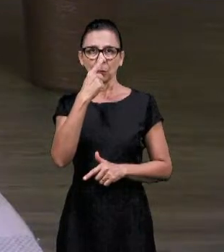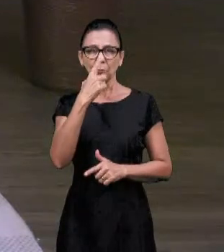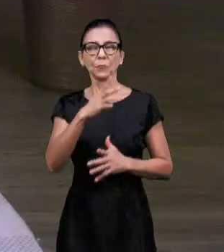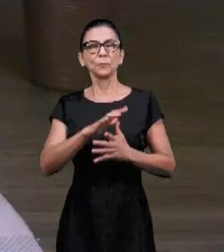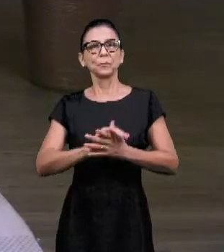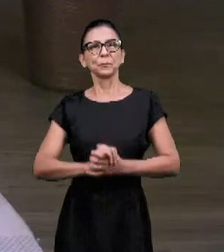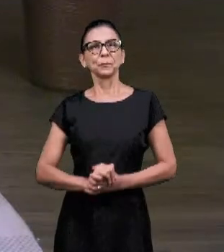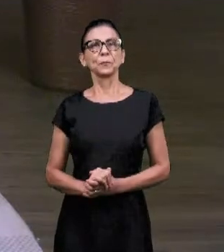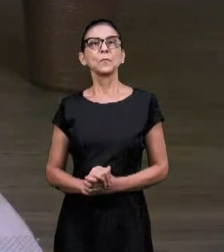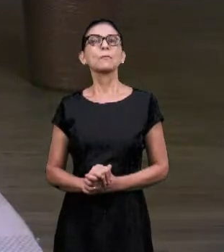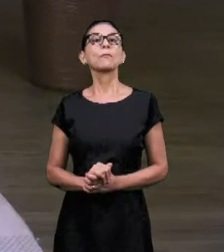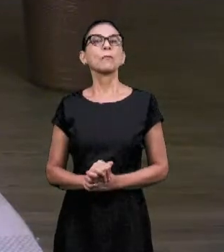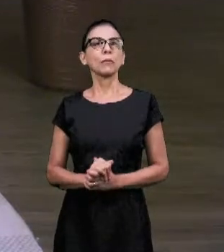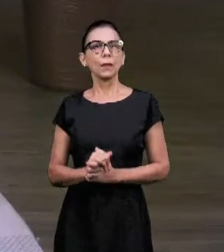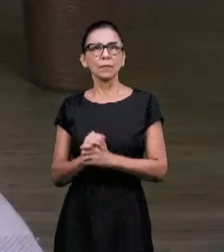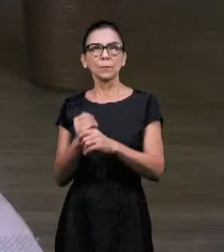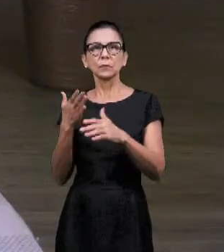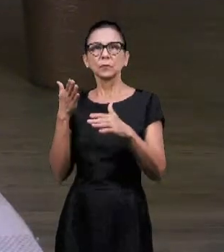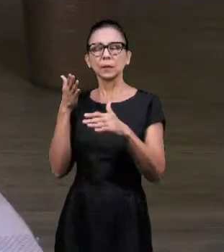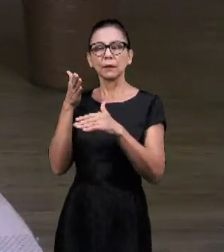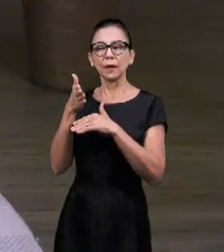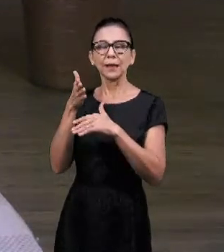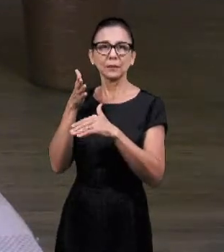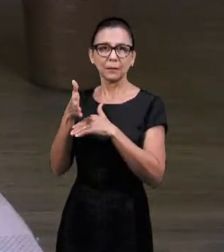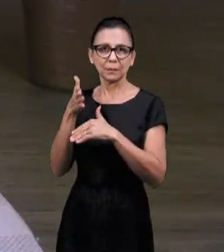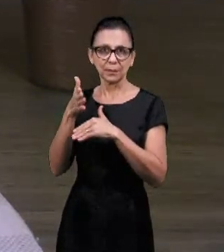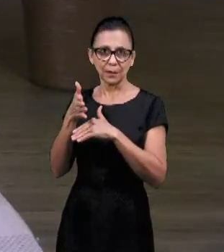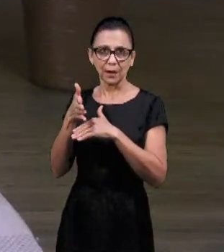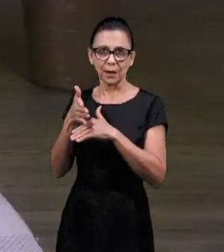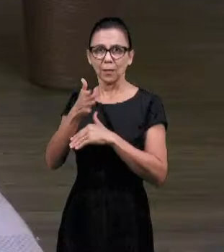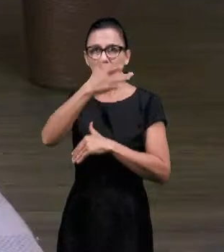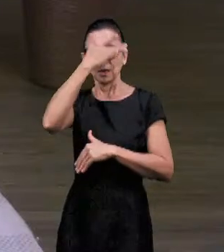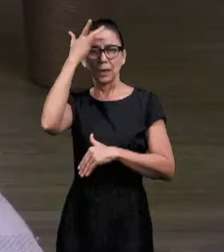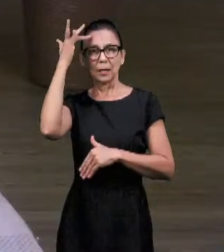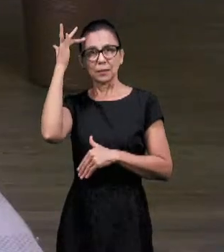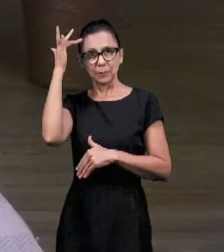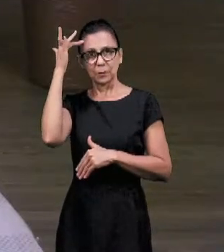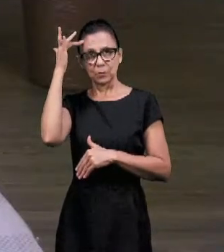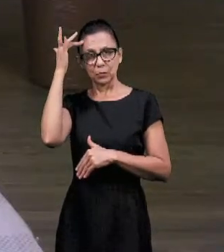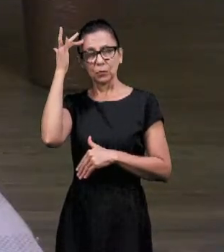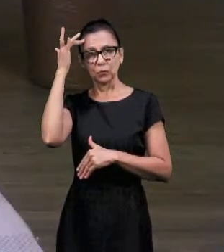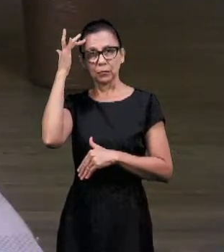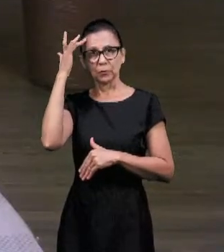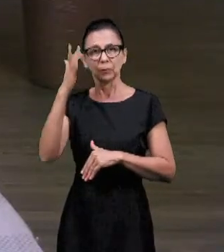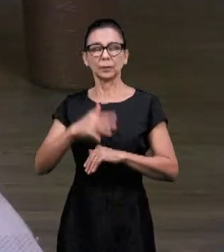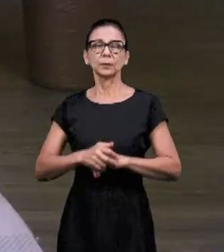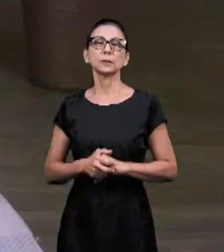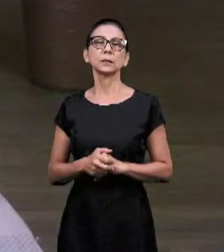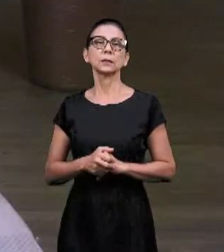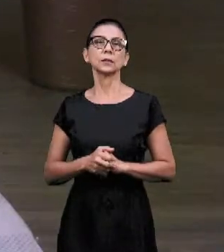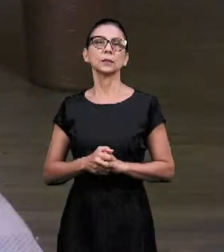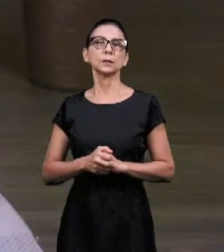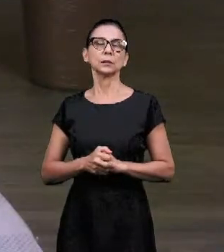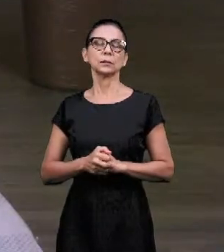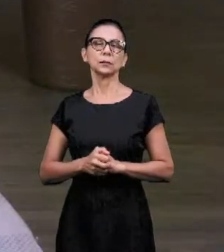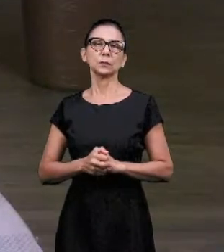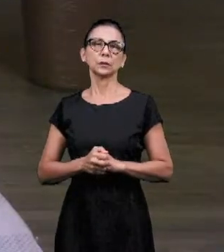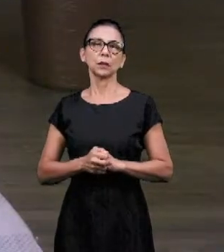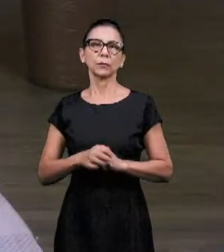gente eles são oferecidos, porque as plataformas entendem que esses perfis, canais, páginas